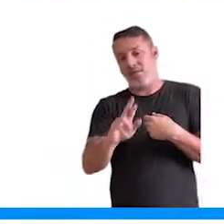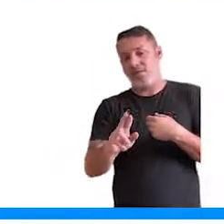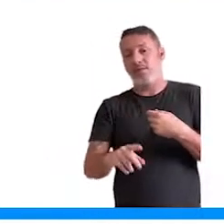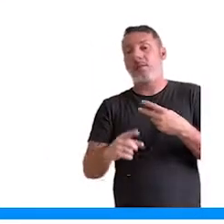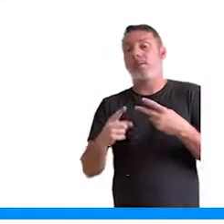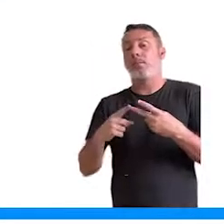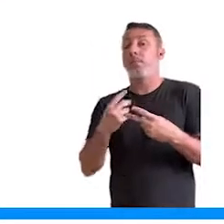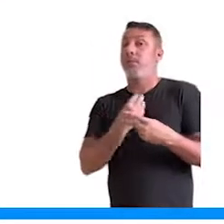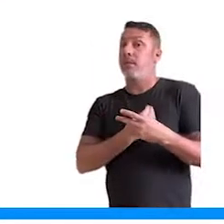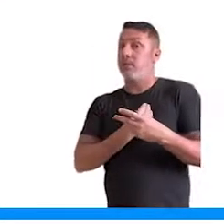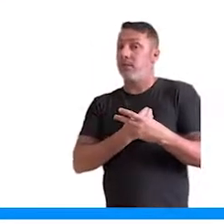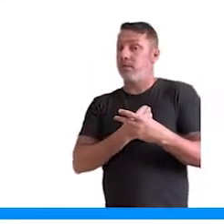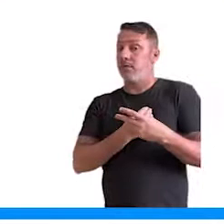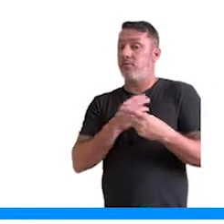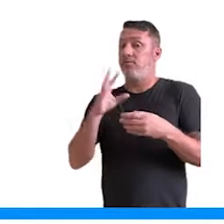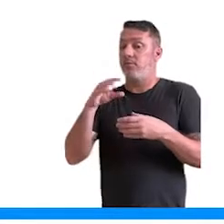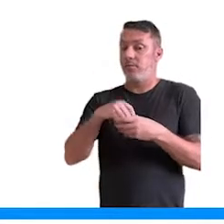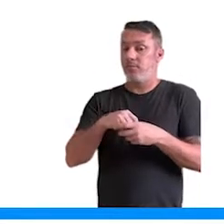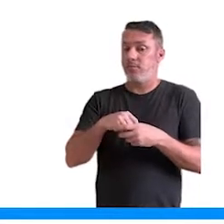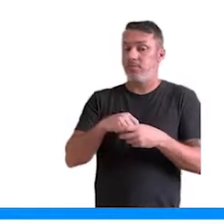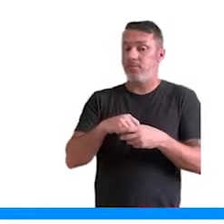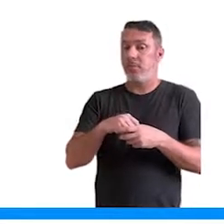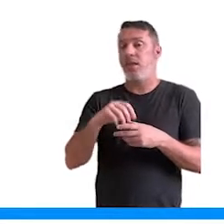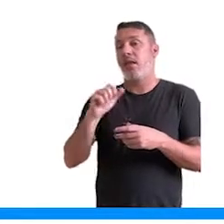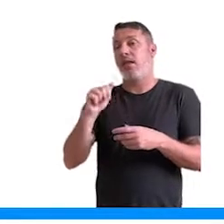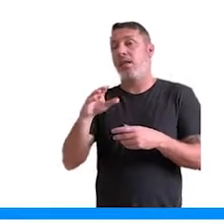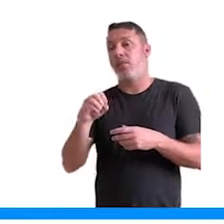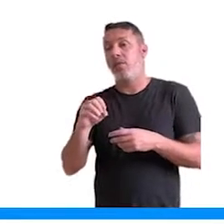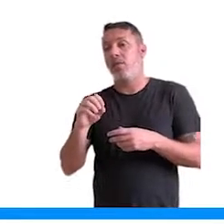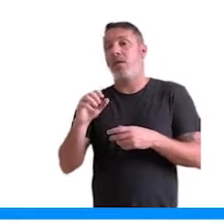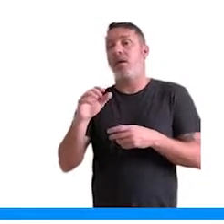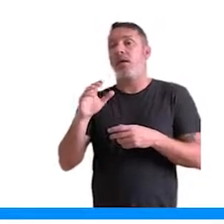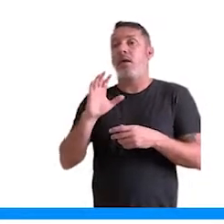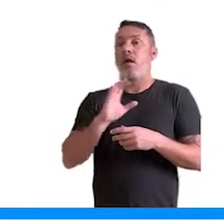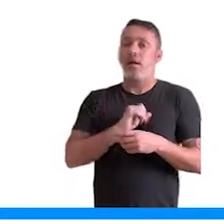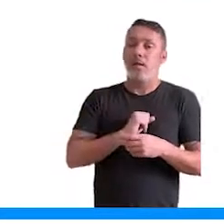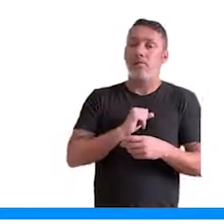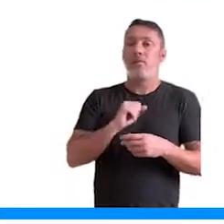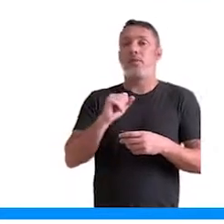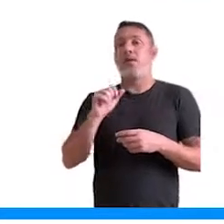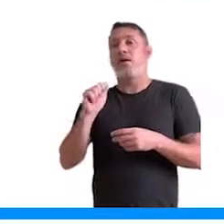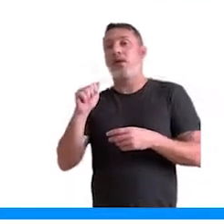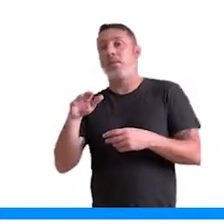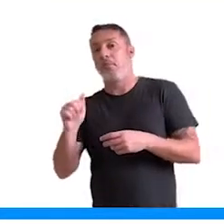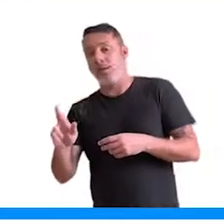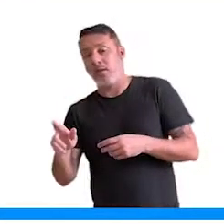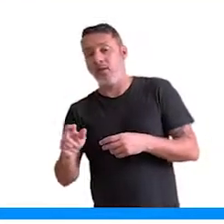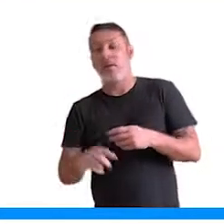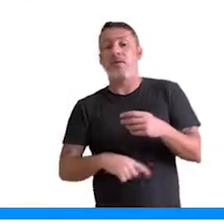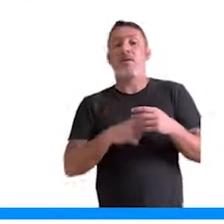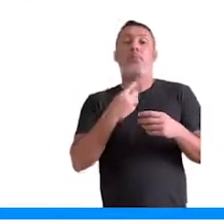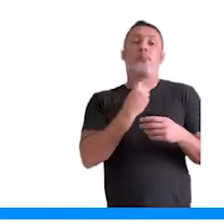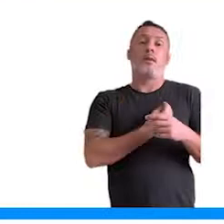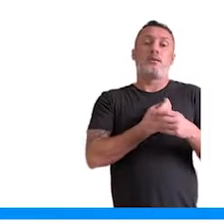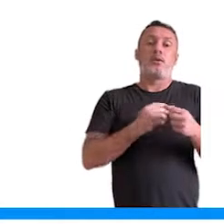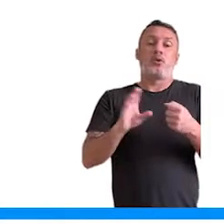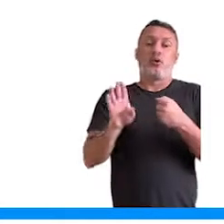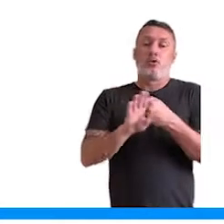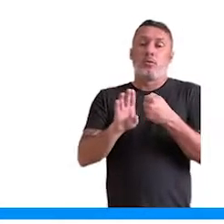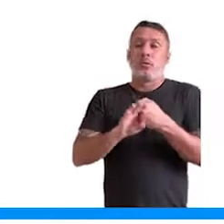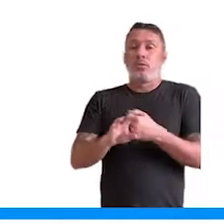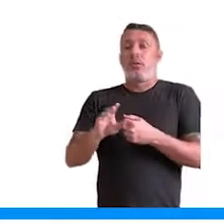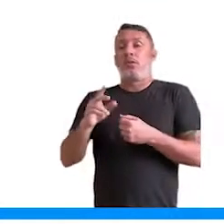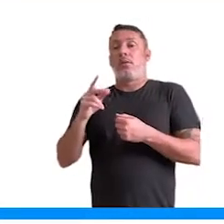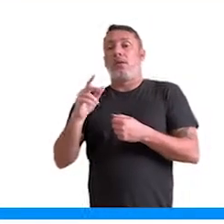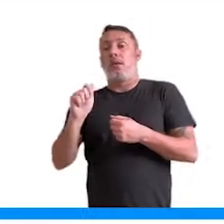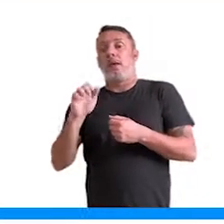R, presente do indicativo, eu amo, tu amas, ele ama, amamos, amais e amam, e presente do subjuntivo,